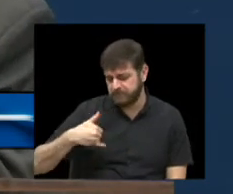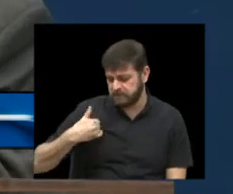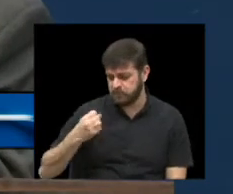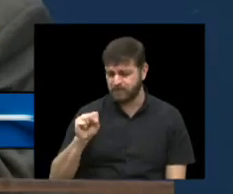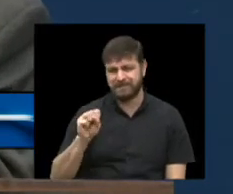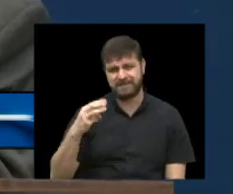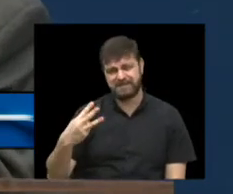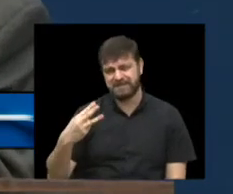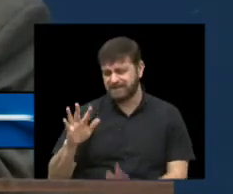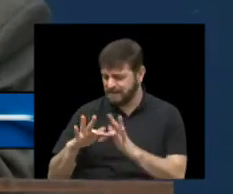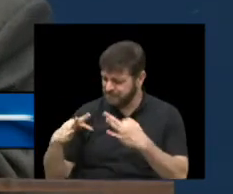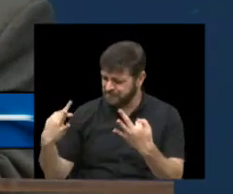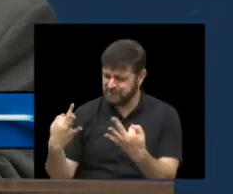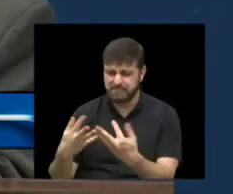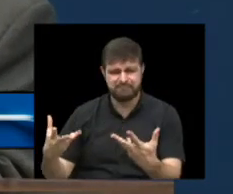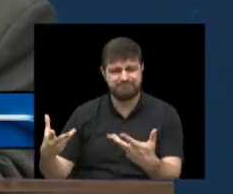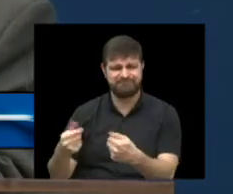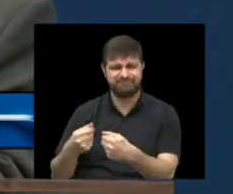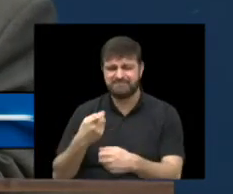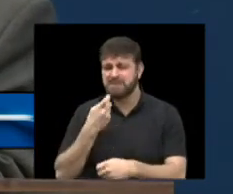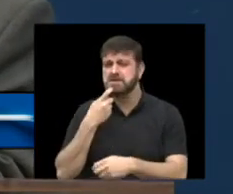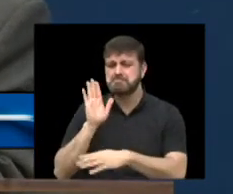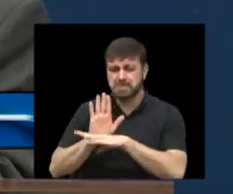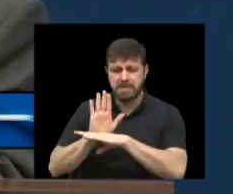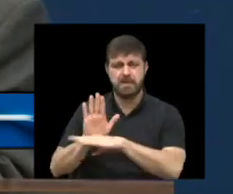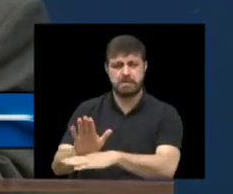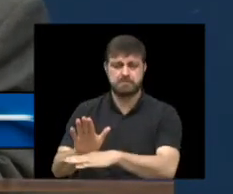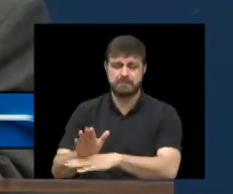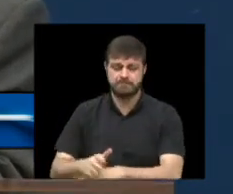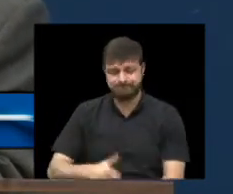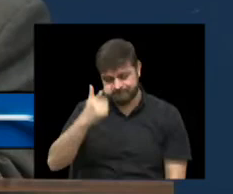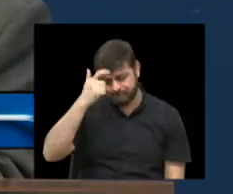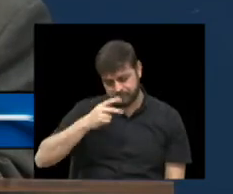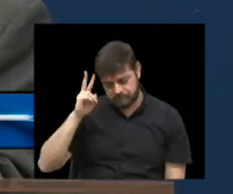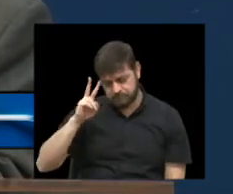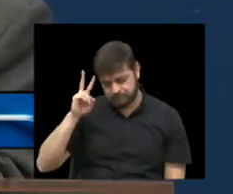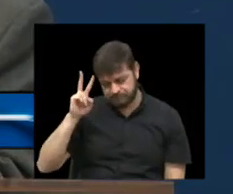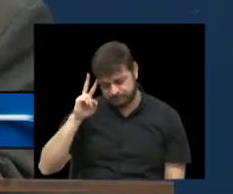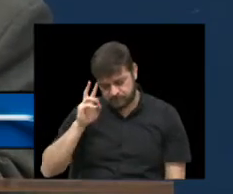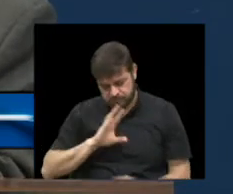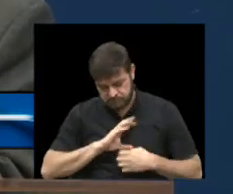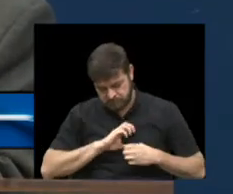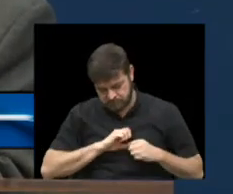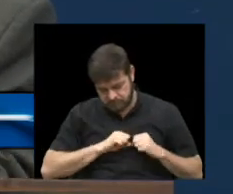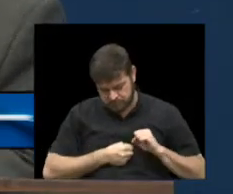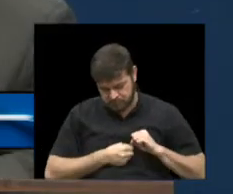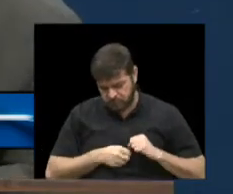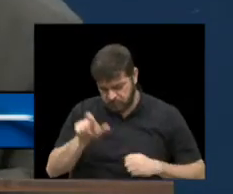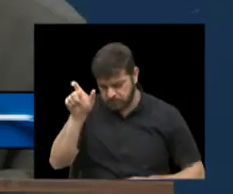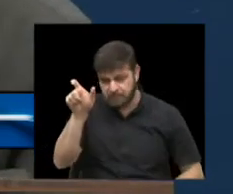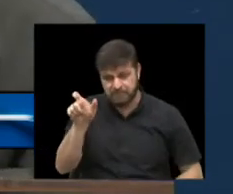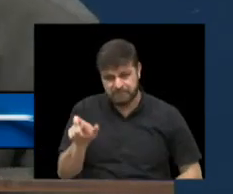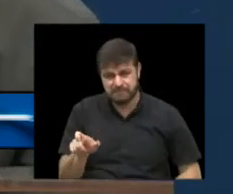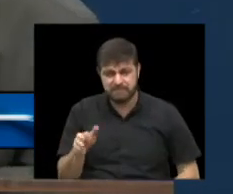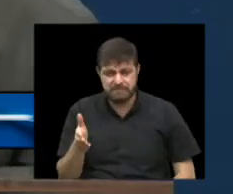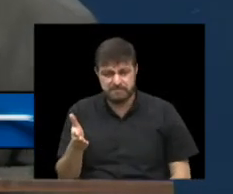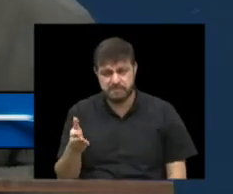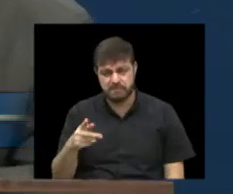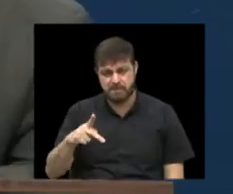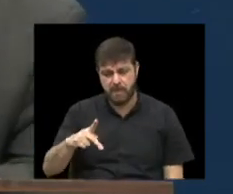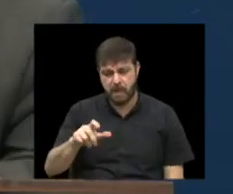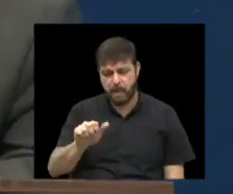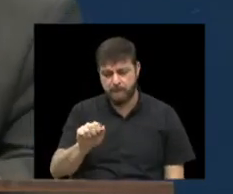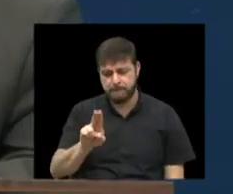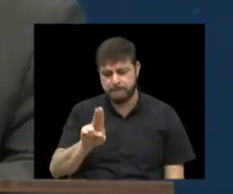ajudou muito nessa cidade. Então, fica aqui as condolências e as memórias, a honra do seu Paulinho. Muito obrigado, senhor presidente. Um